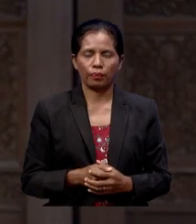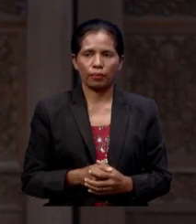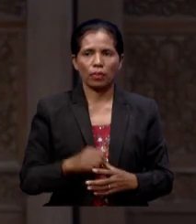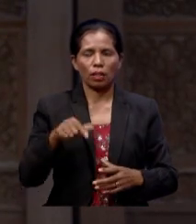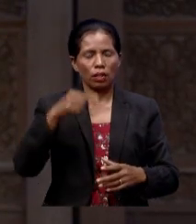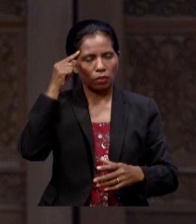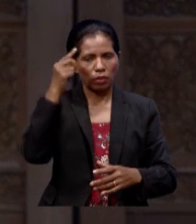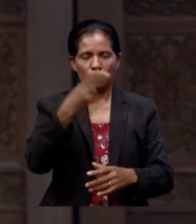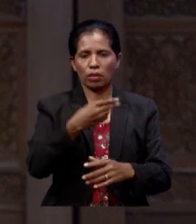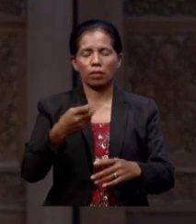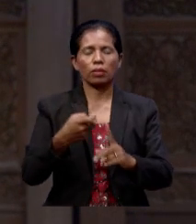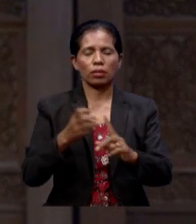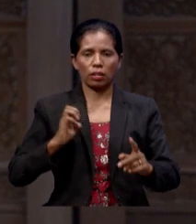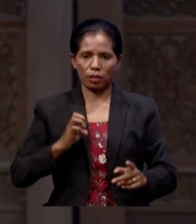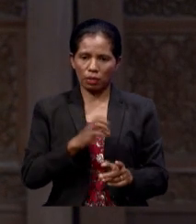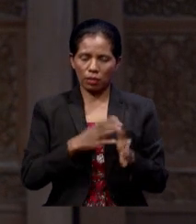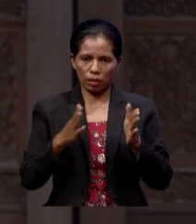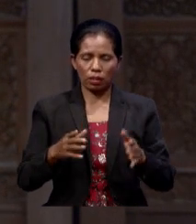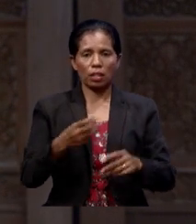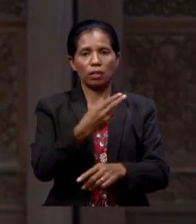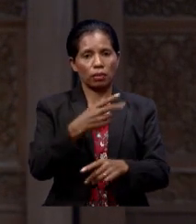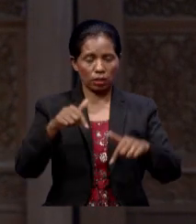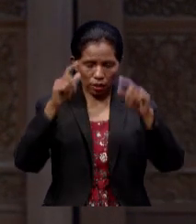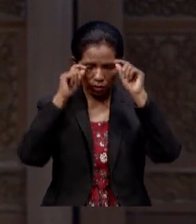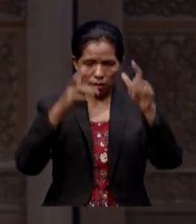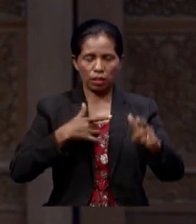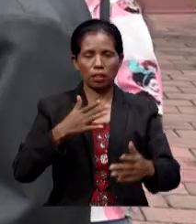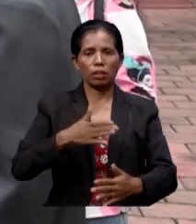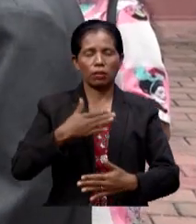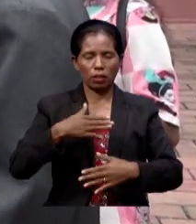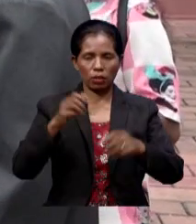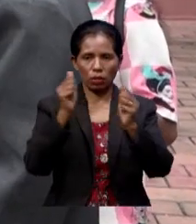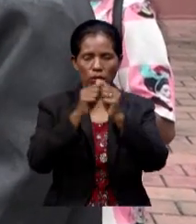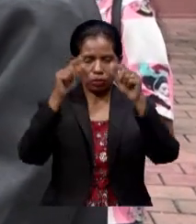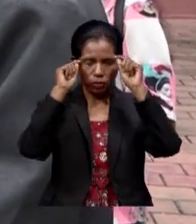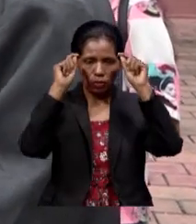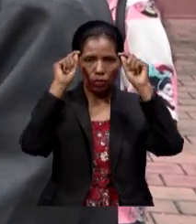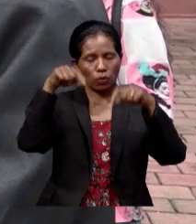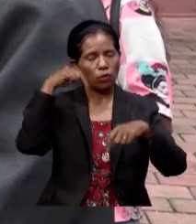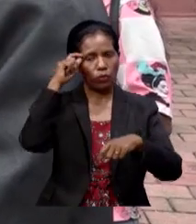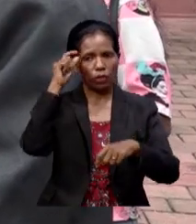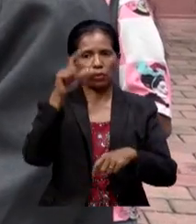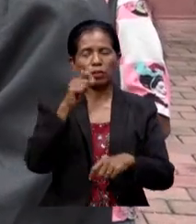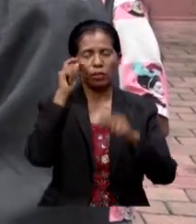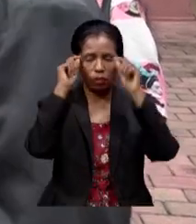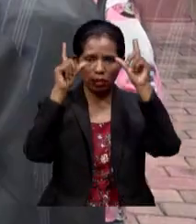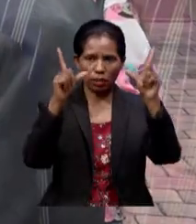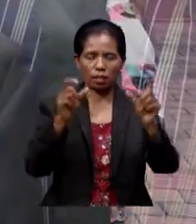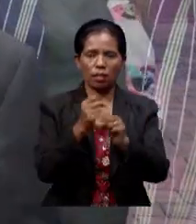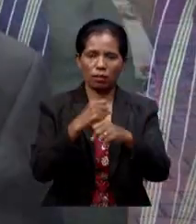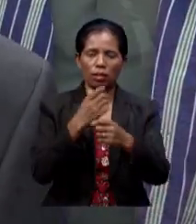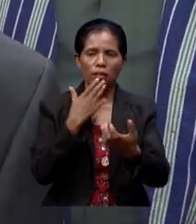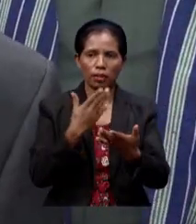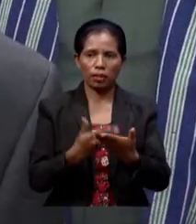Governo Indonesia lihosi embaixador Indonesia Timor-Leste aprecia o governo Timor-Leste tambah halona cooperação diak. Basen